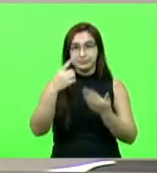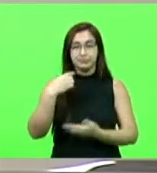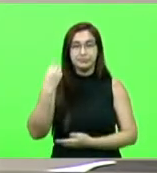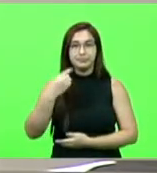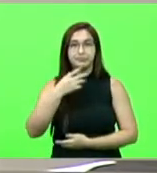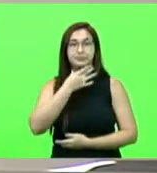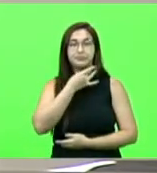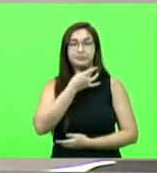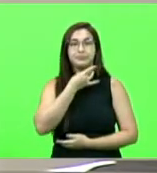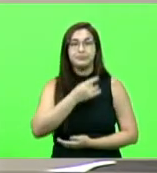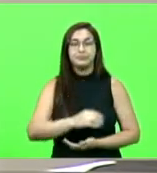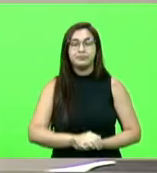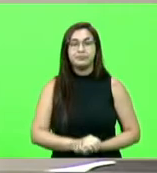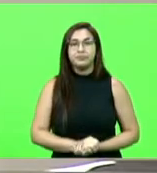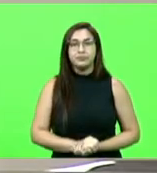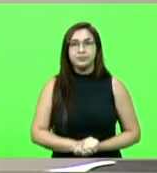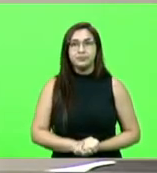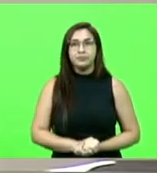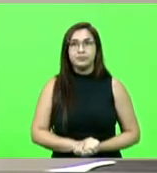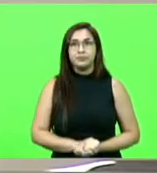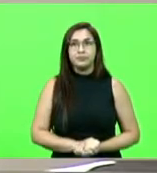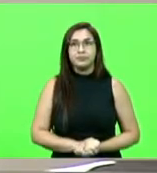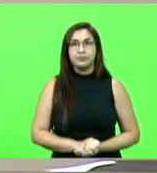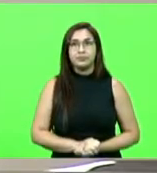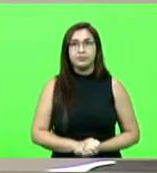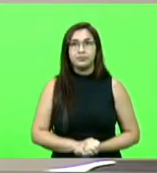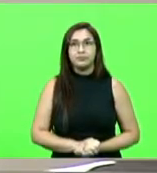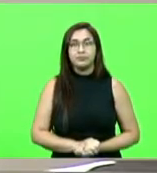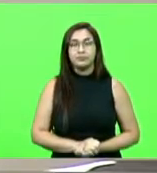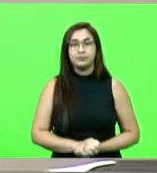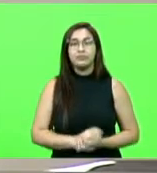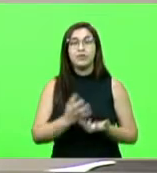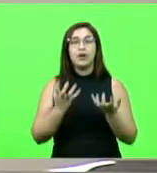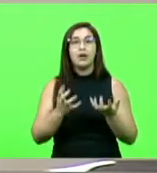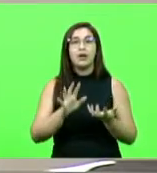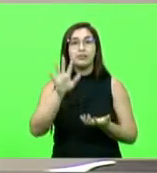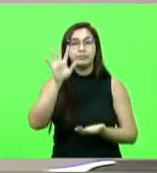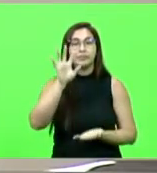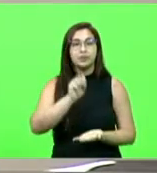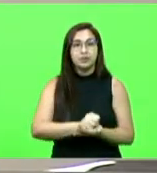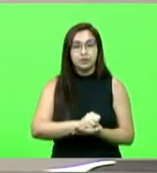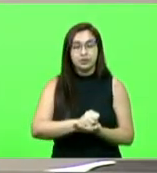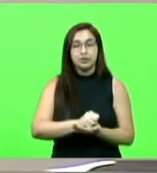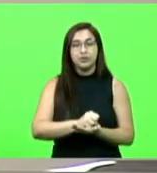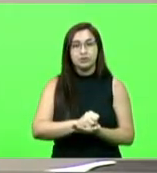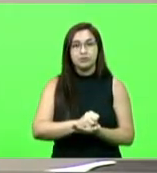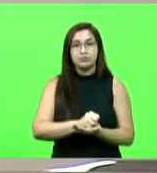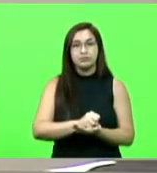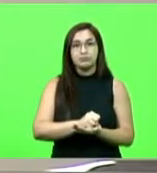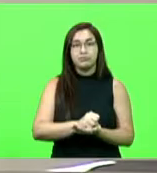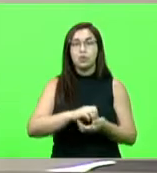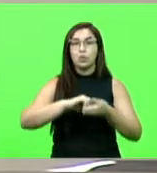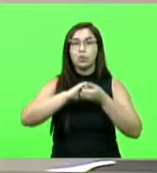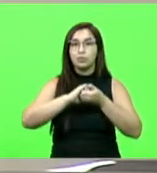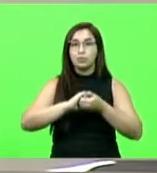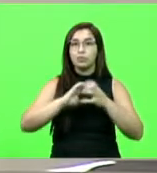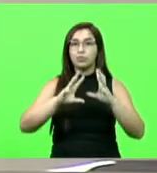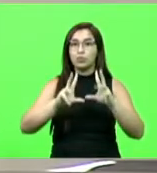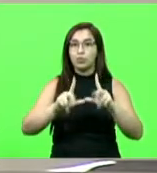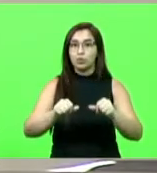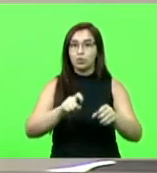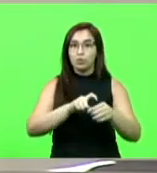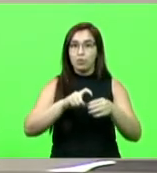Cobalcini. Eu queria fazer aqui um registro e quero cumprimentar todos os membros